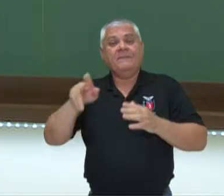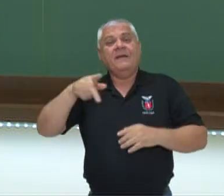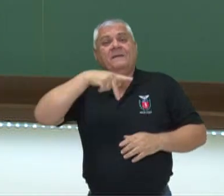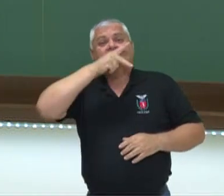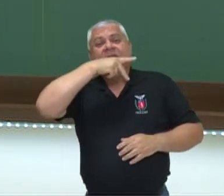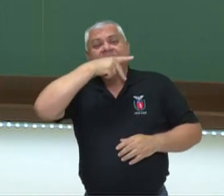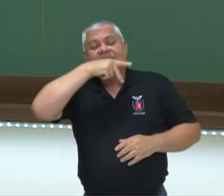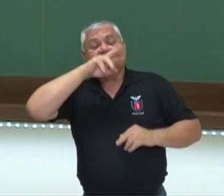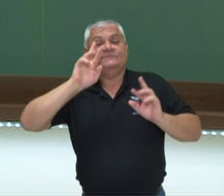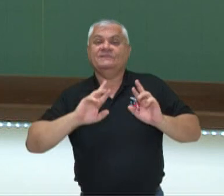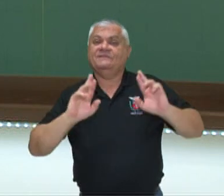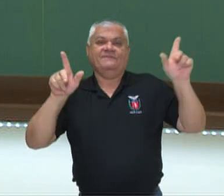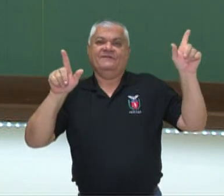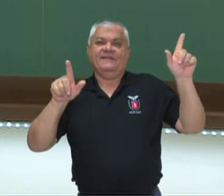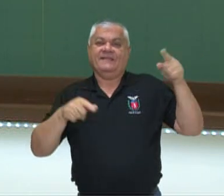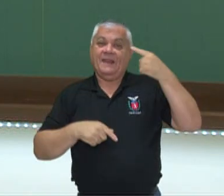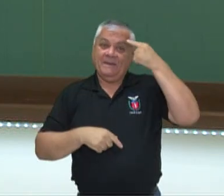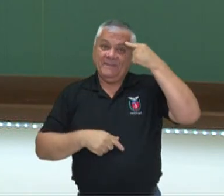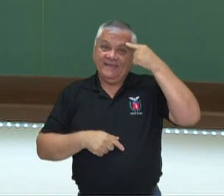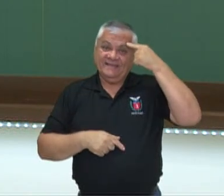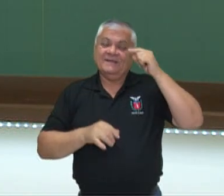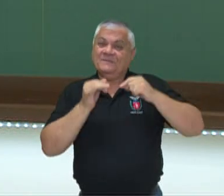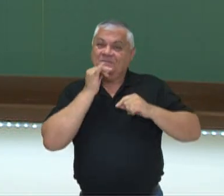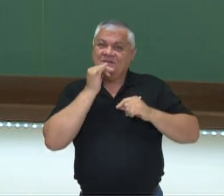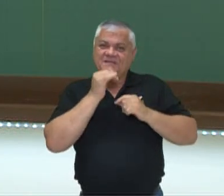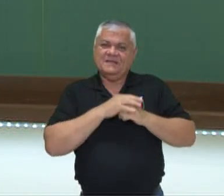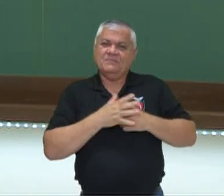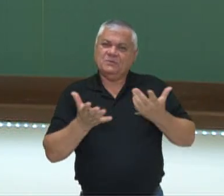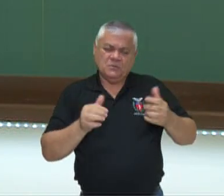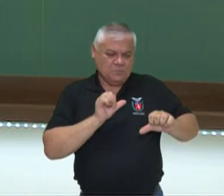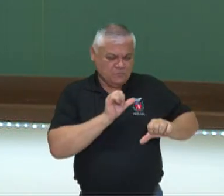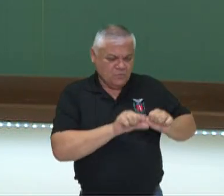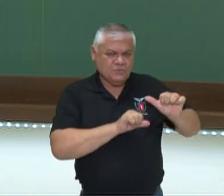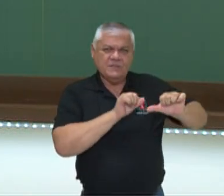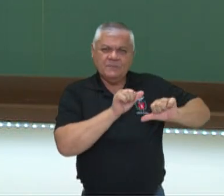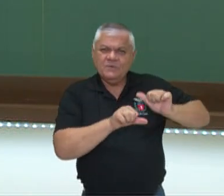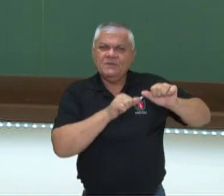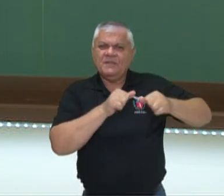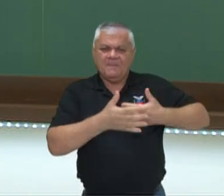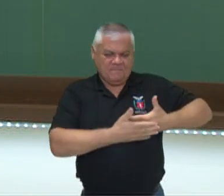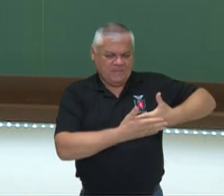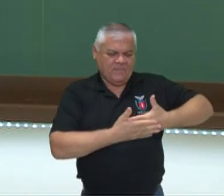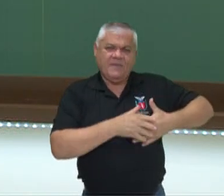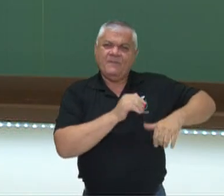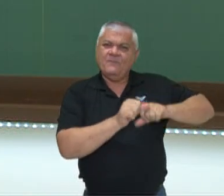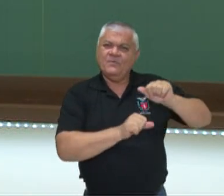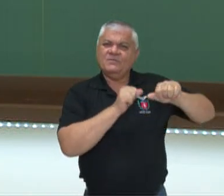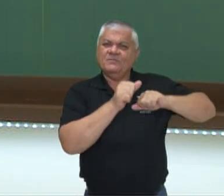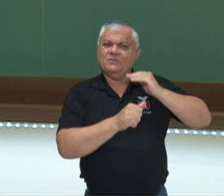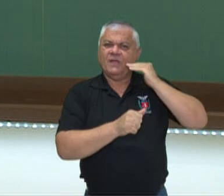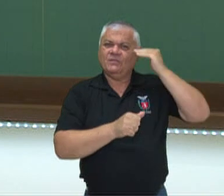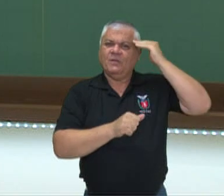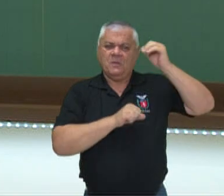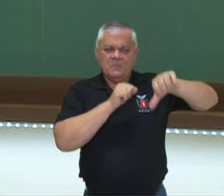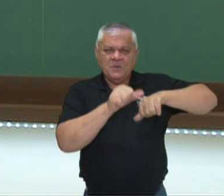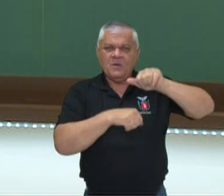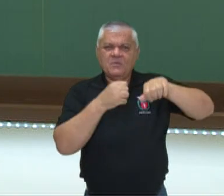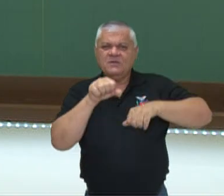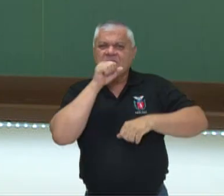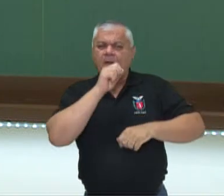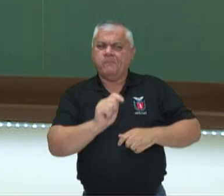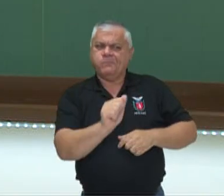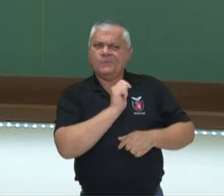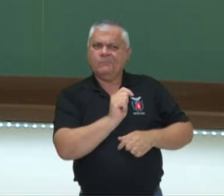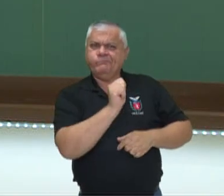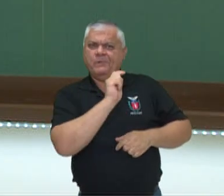Para o Platão, o que está no mundo sensível, pelo fato de se transformar o tempo inteiro, isso é enganoso. Já